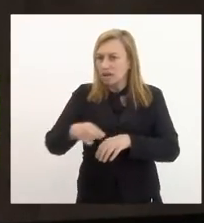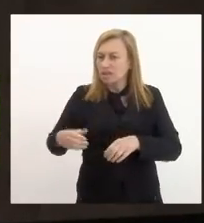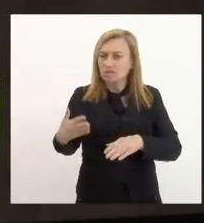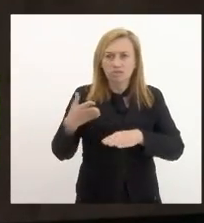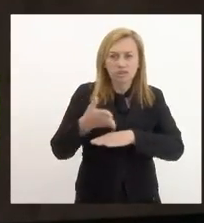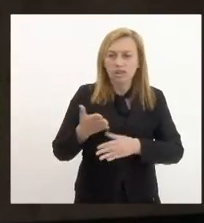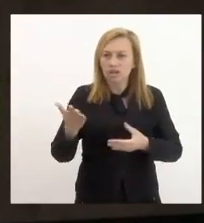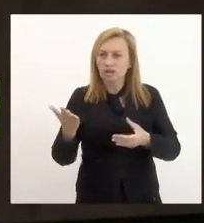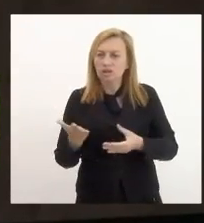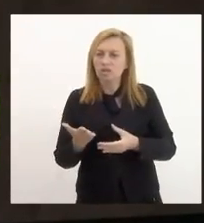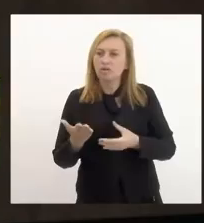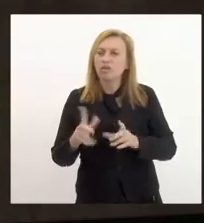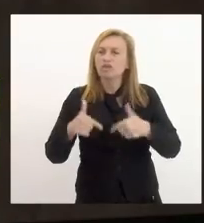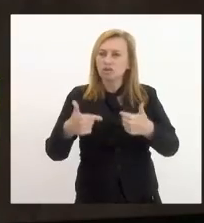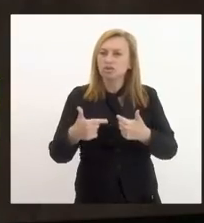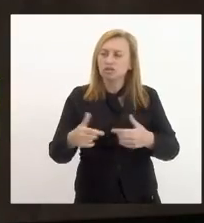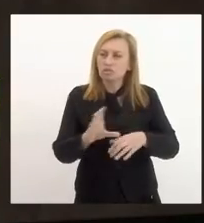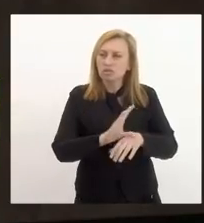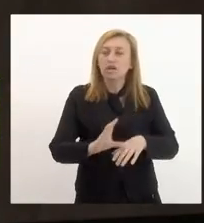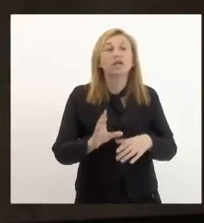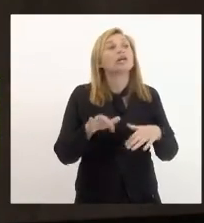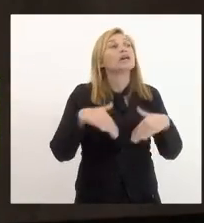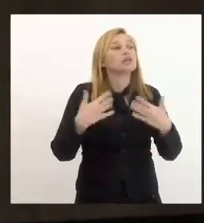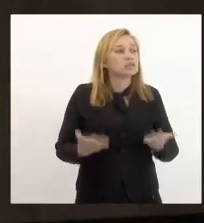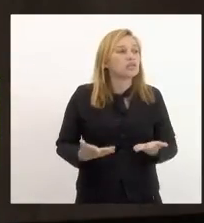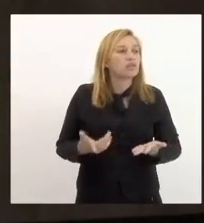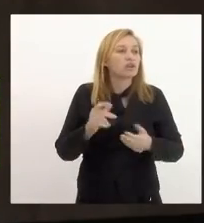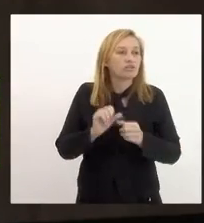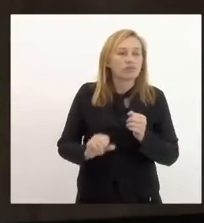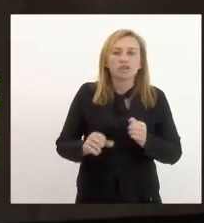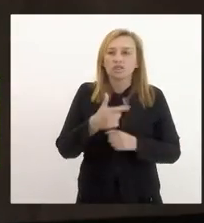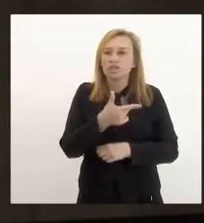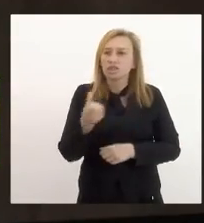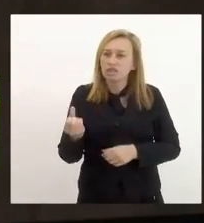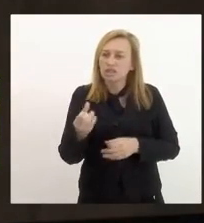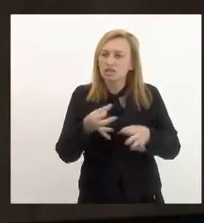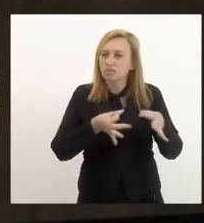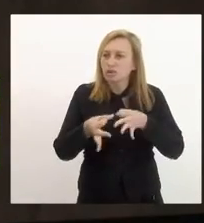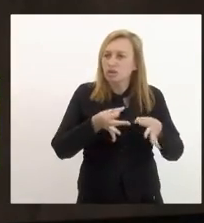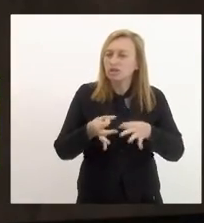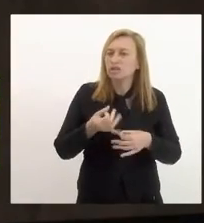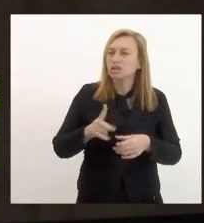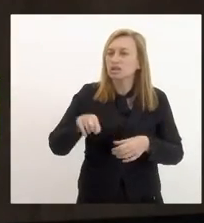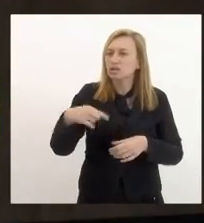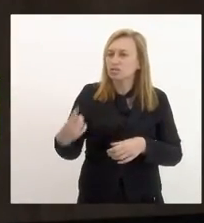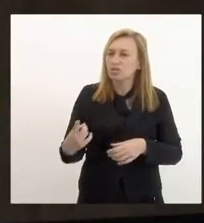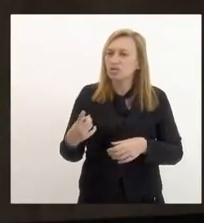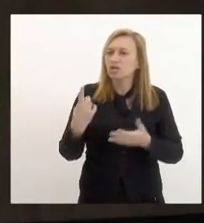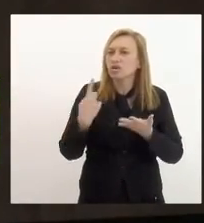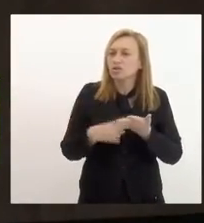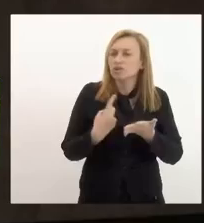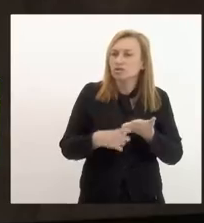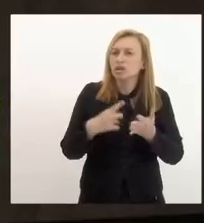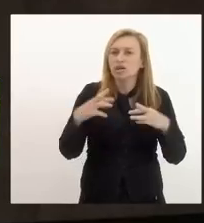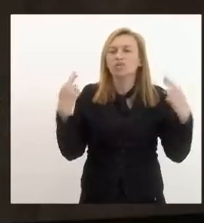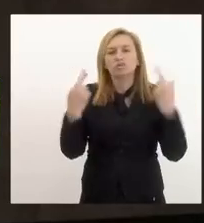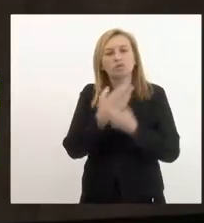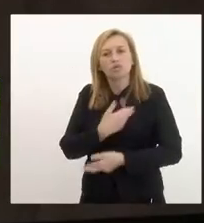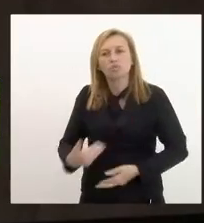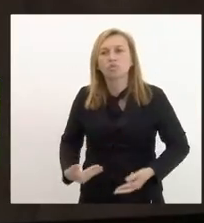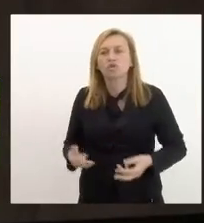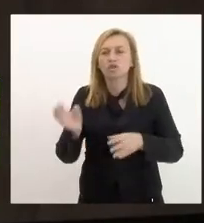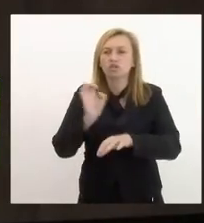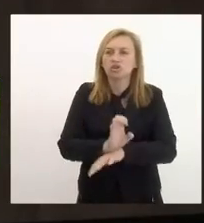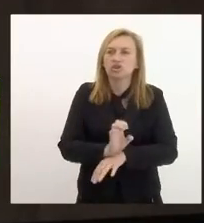entrar com ação de condicionalidade e assim assim ela fez no caso 16 plano e daí para cá ficou acordado em audiência pública